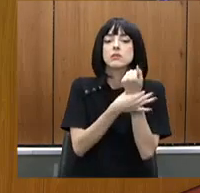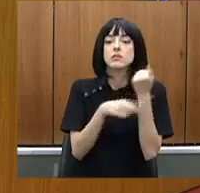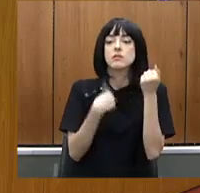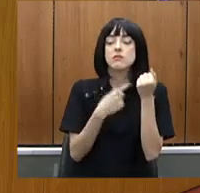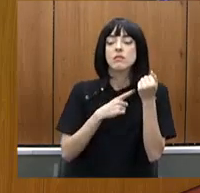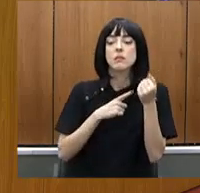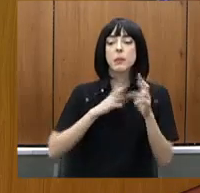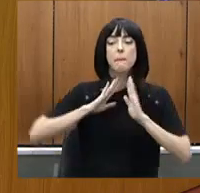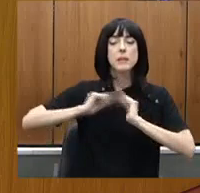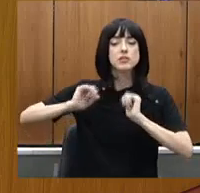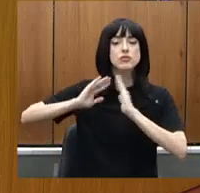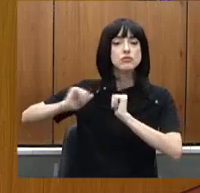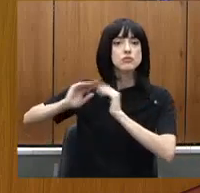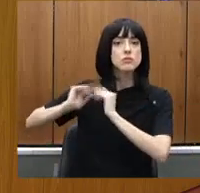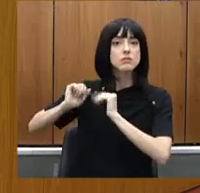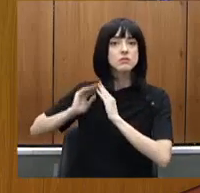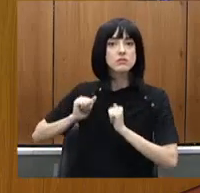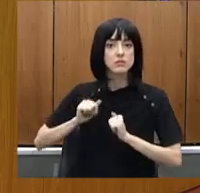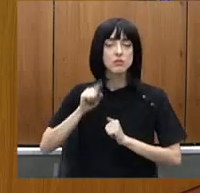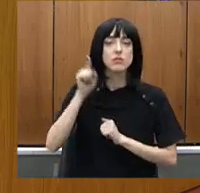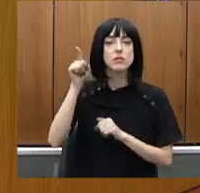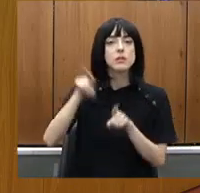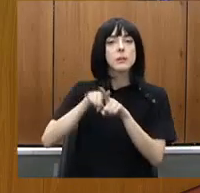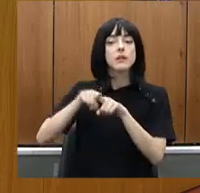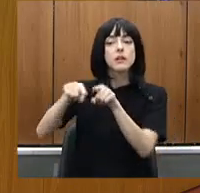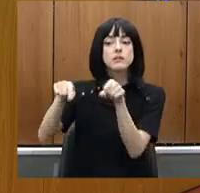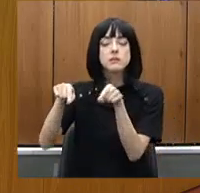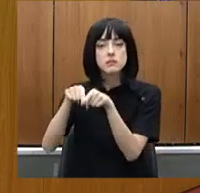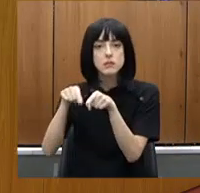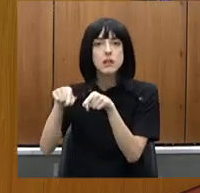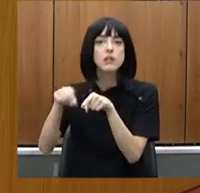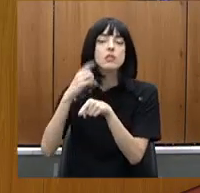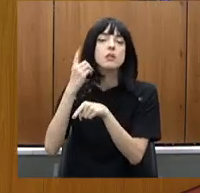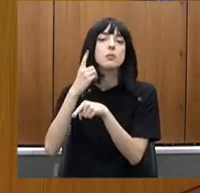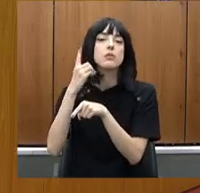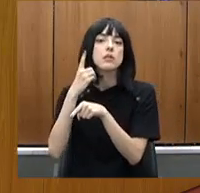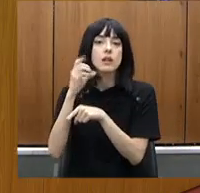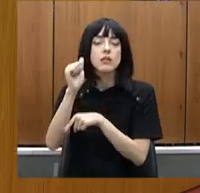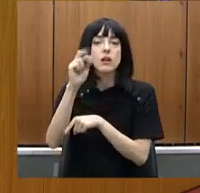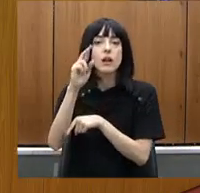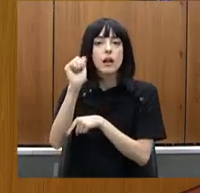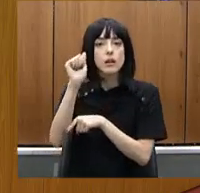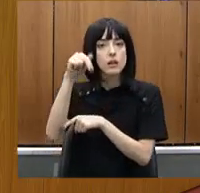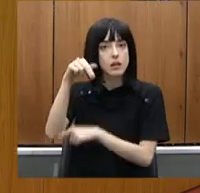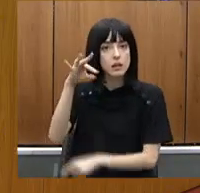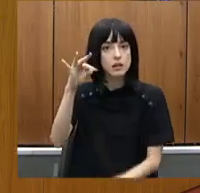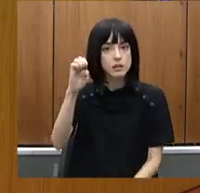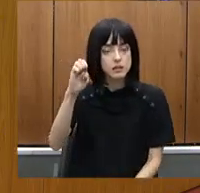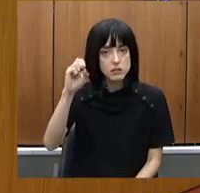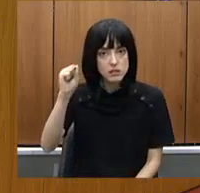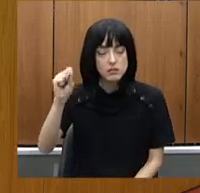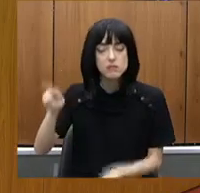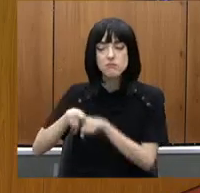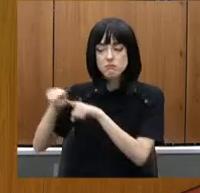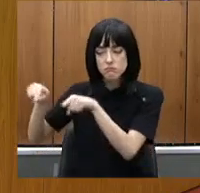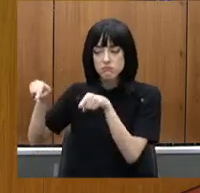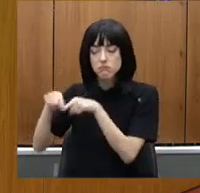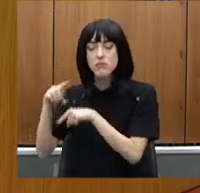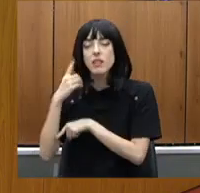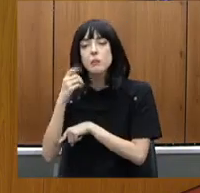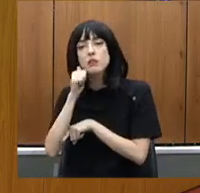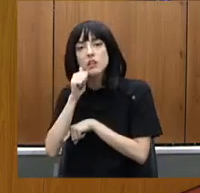Deputado Antônio Arantes nossa querida retada feliz da viola também todos nós estamos recebendo pedidos